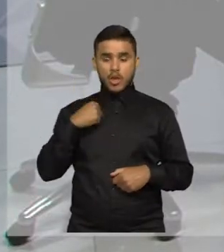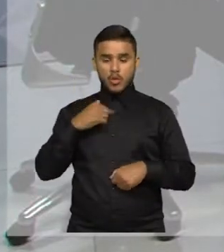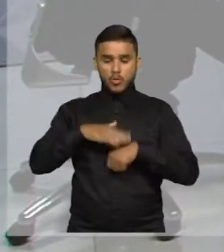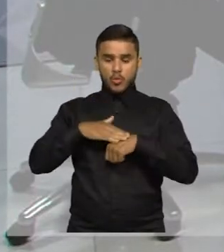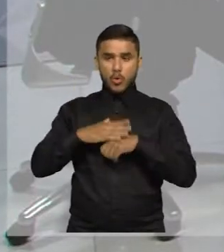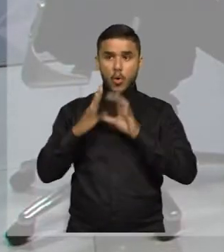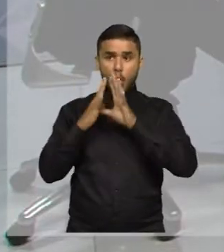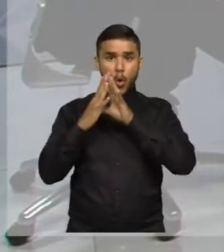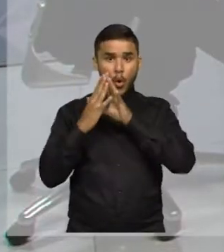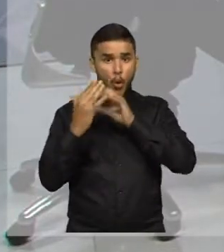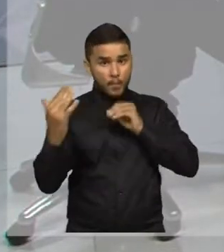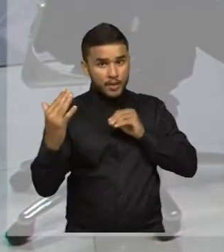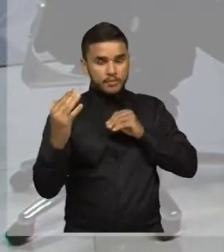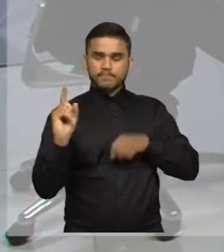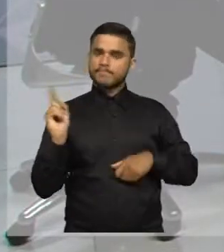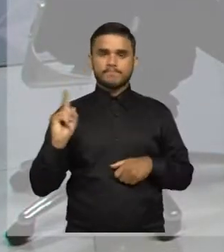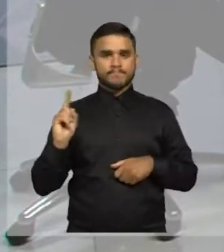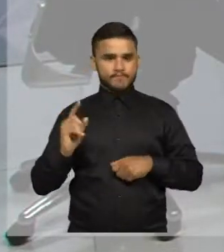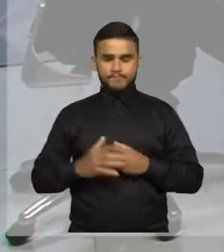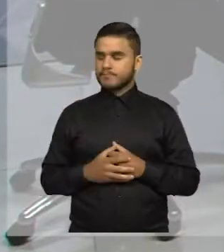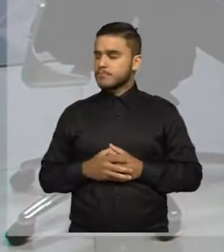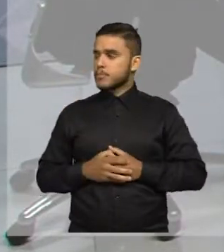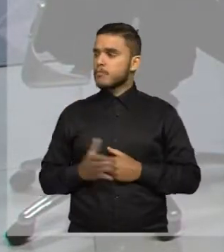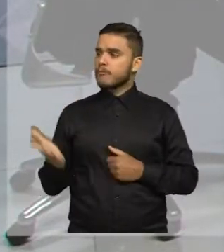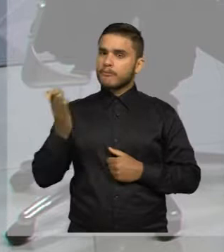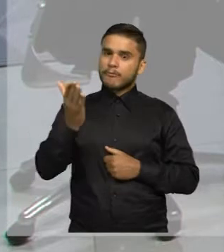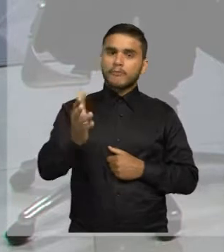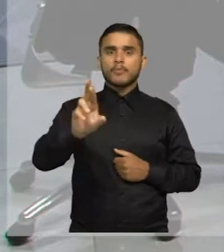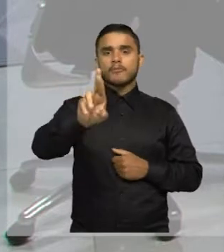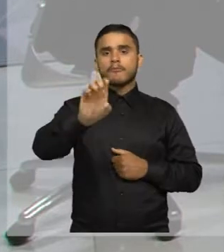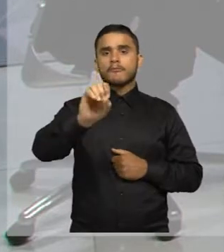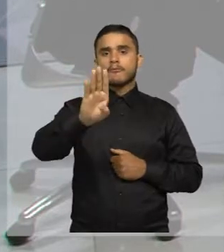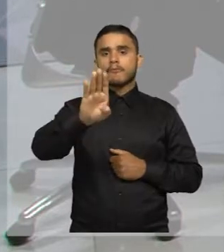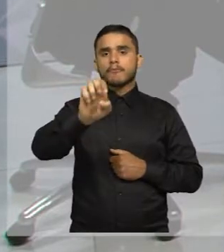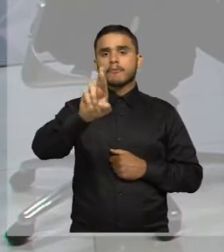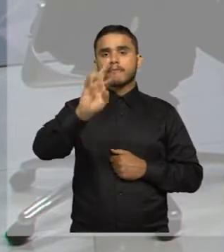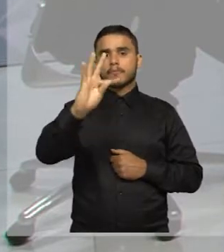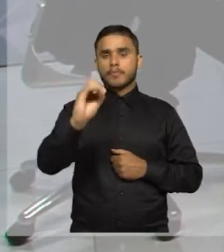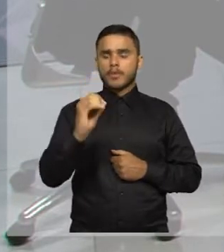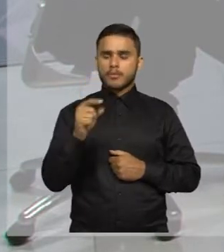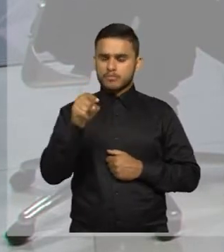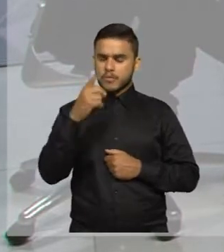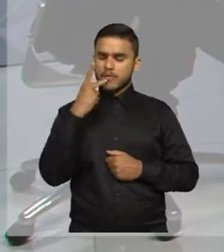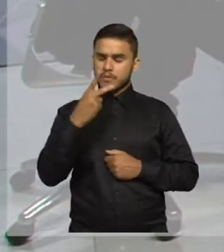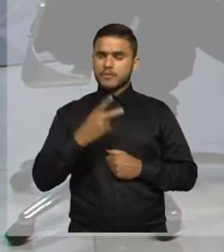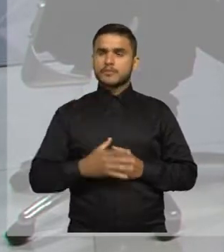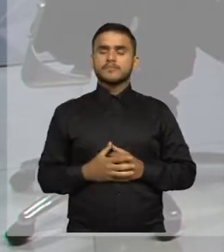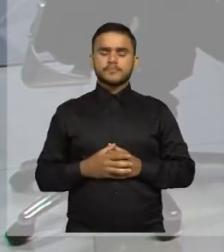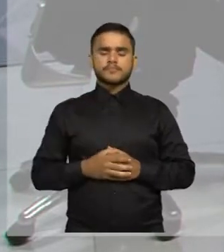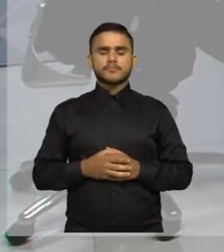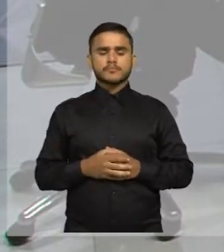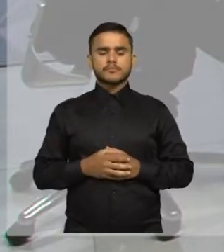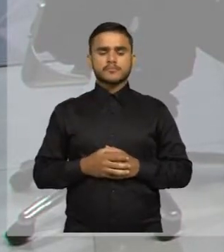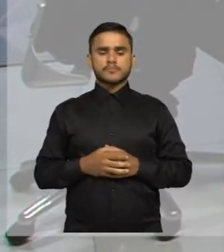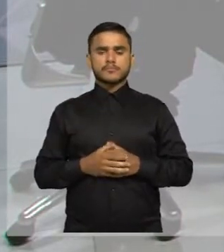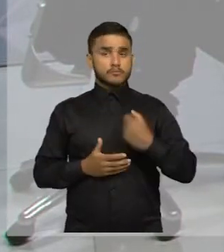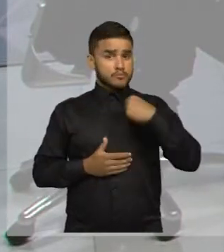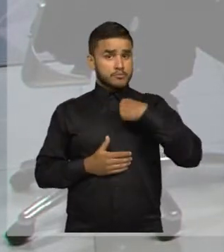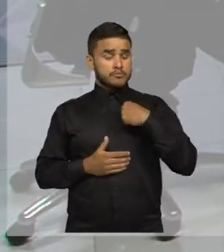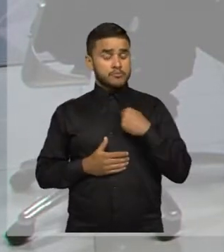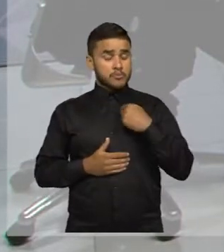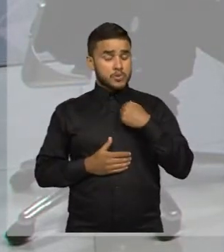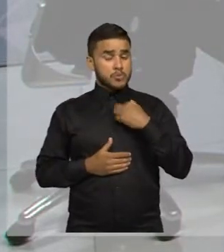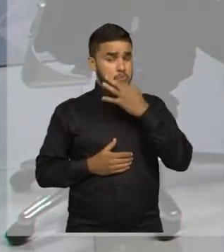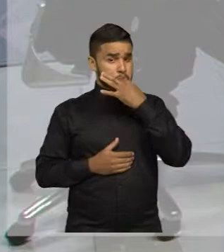passo. Professor Roberto Martins Rodrigues, é possível se combater, e eu vou usar as palavras, não as palavras, mas